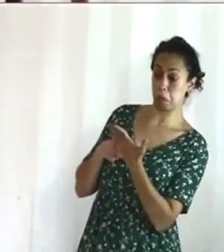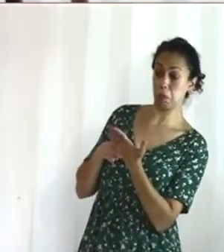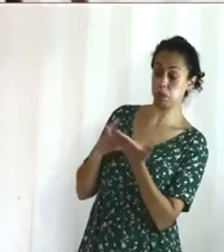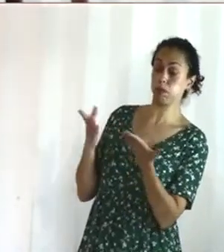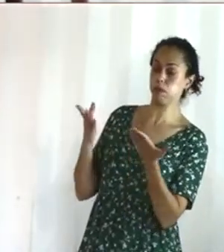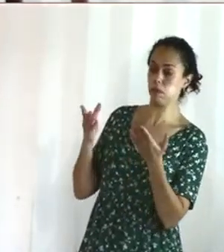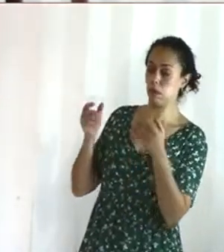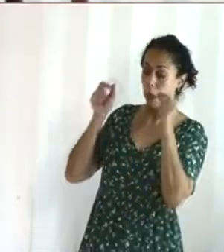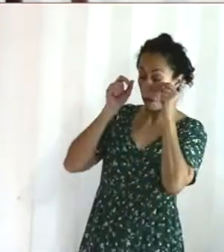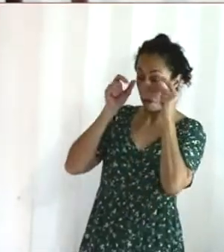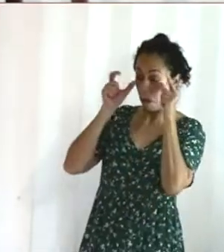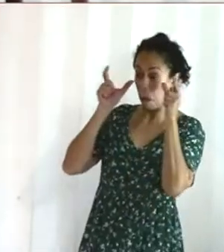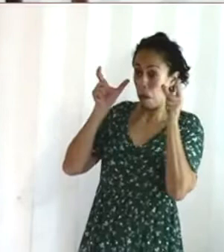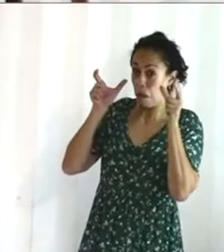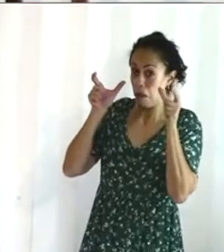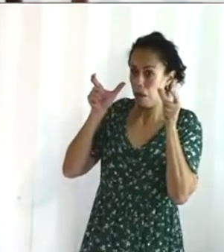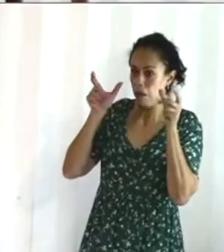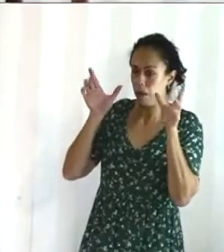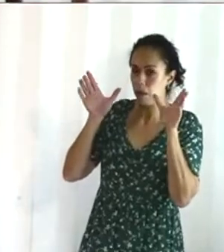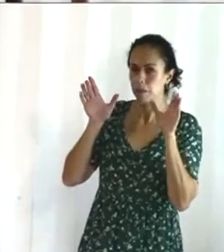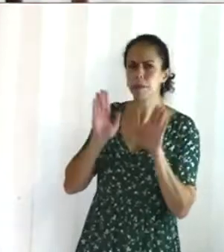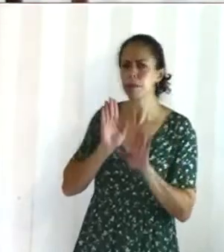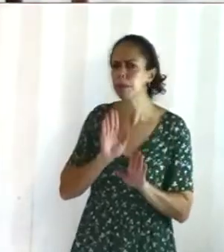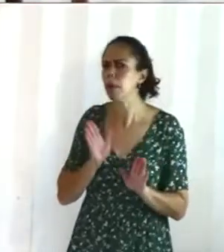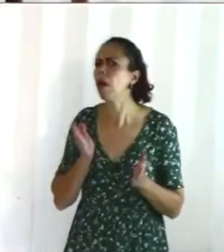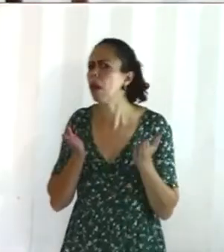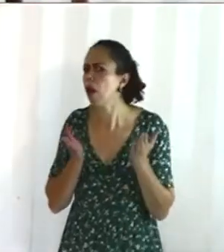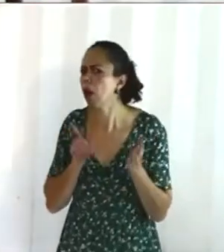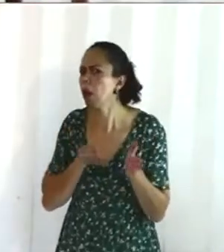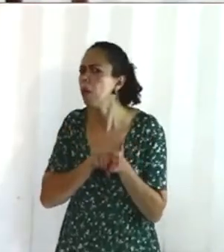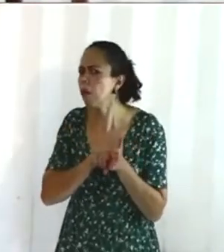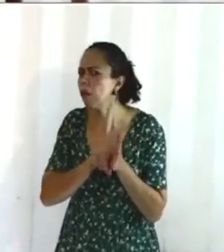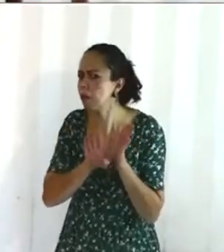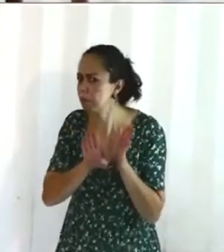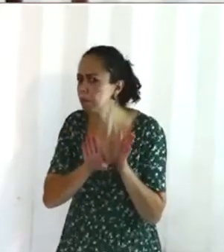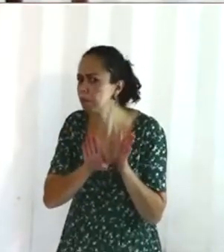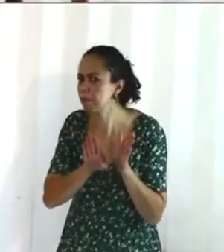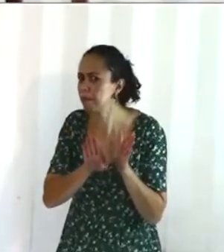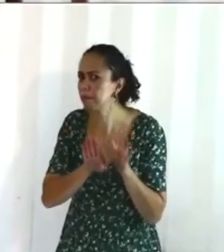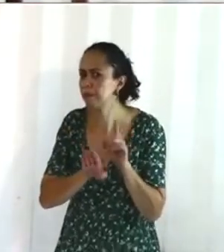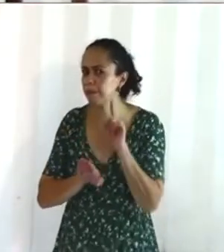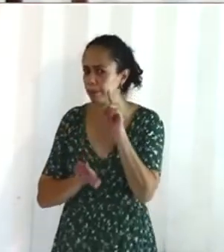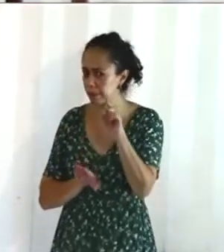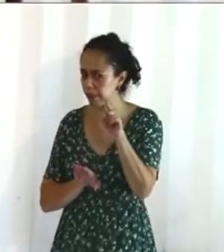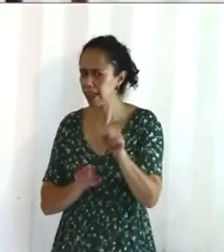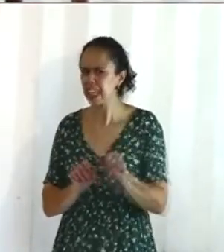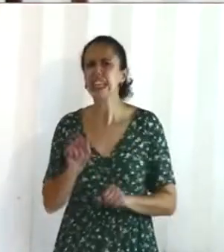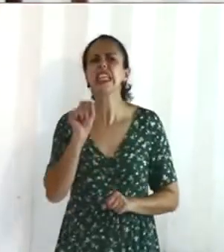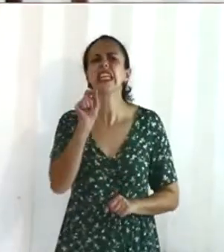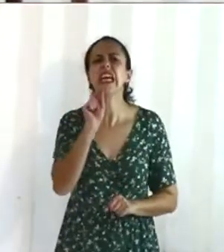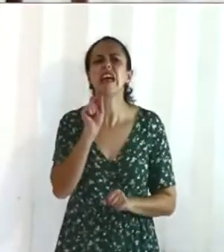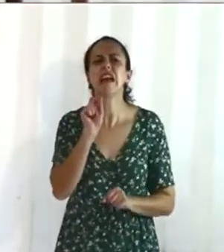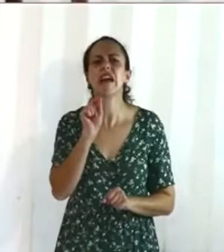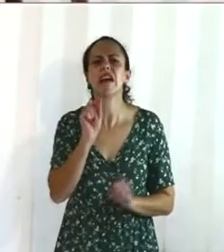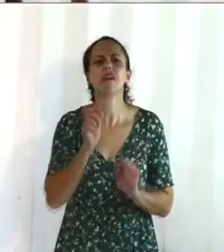conhecimento de Jesus. Sabe qual é a pergunta? Quem é Jesus para você?